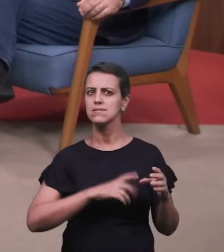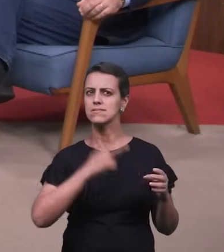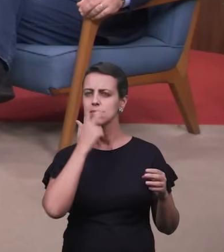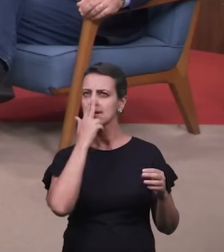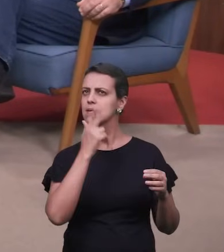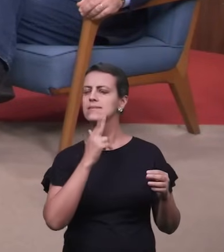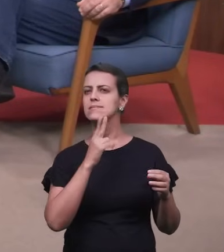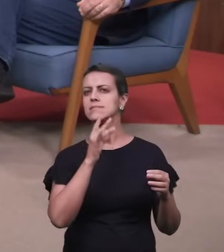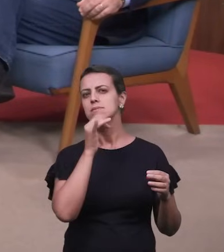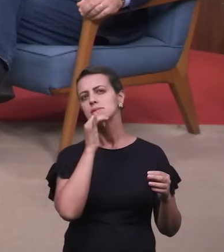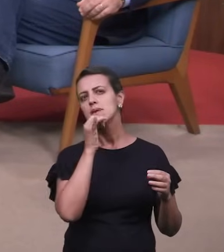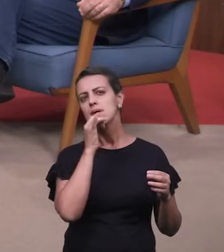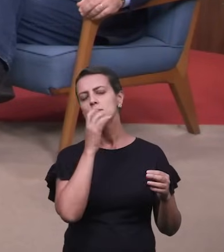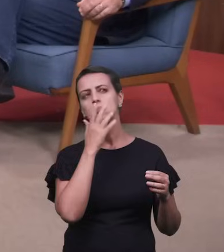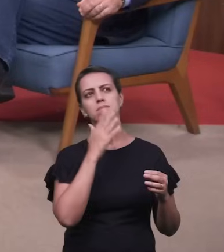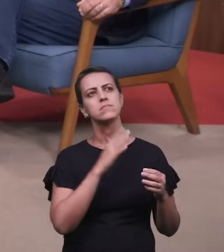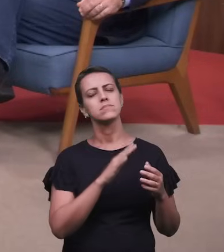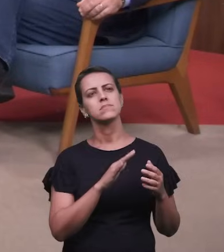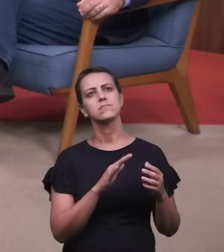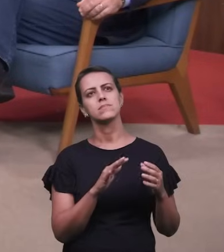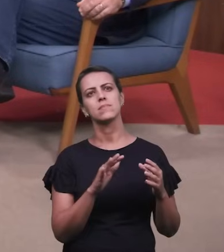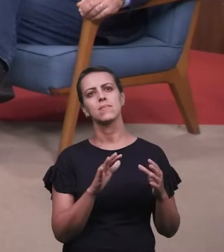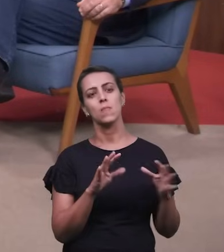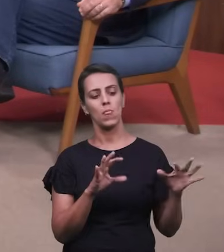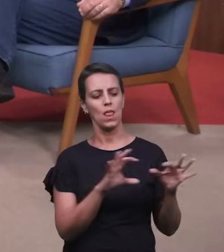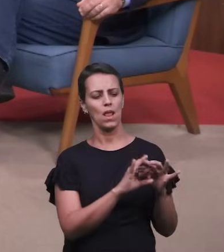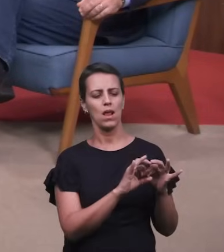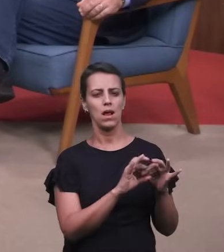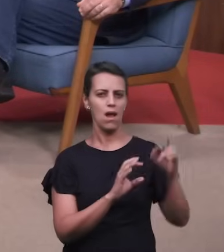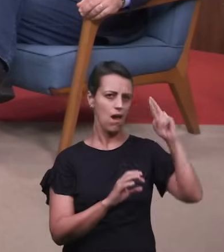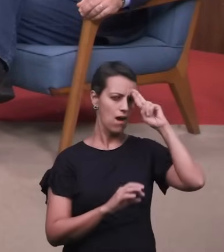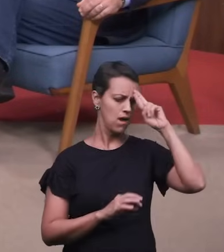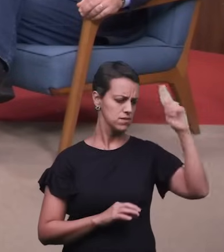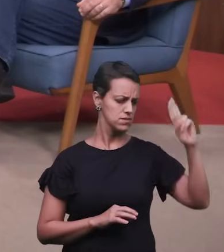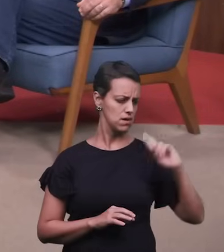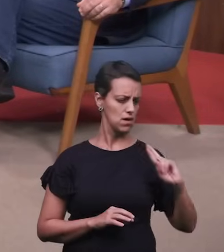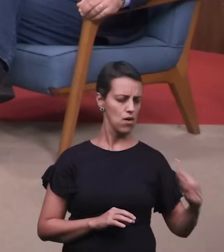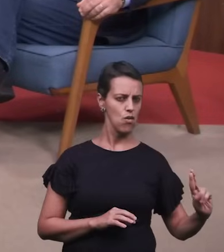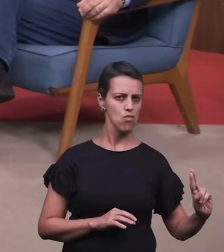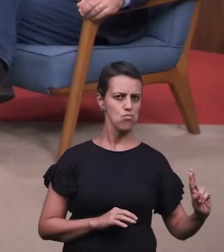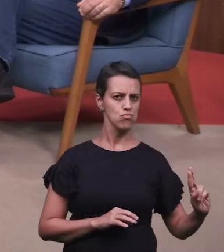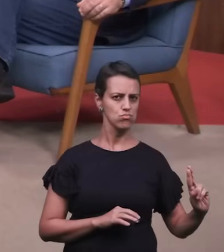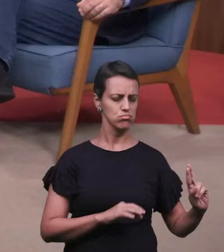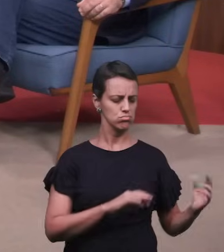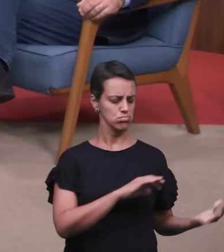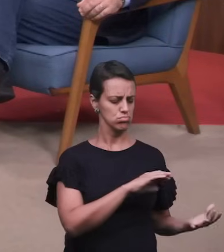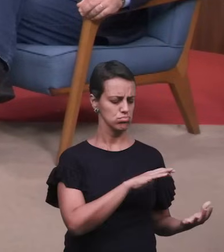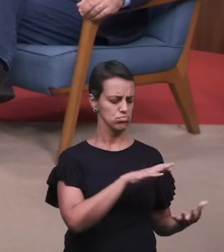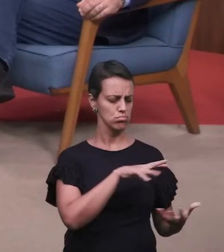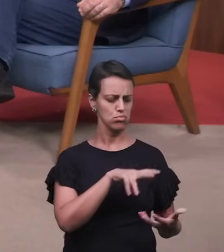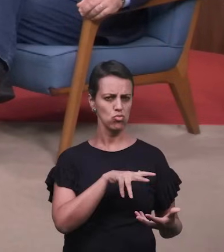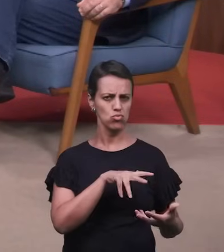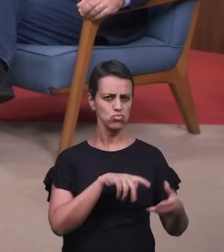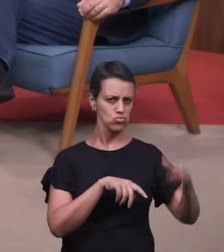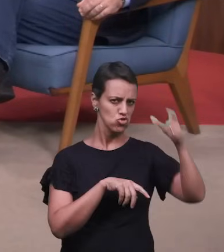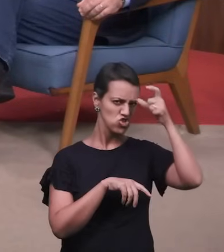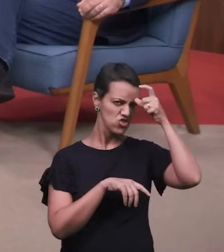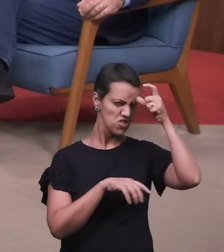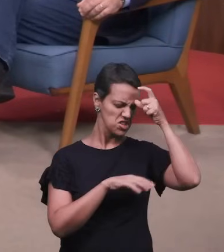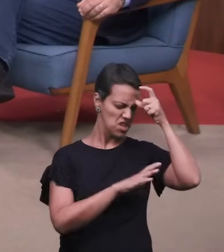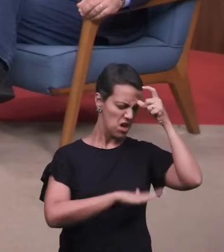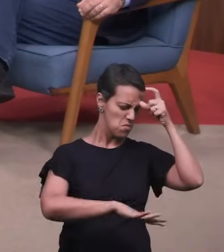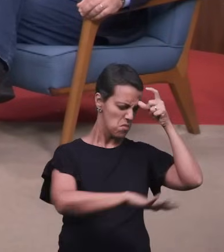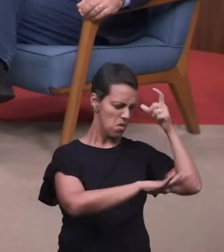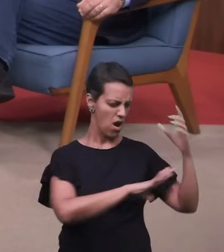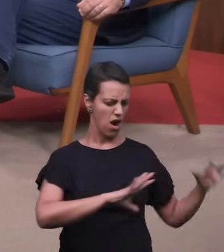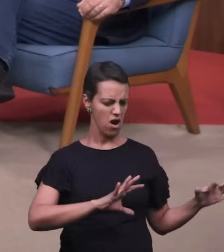É consórcio, é associação, a união da carne, do mundo e do